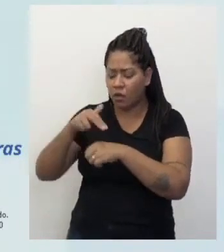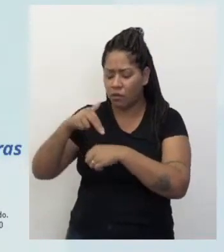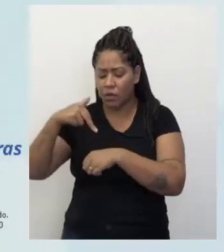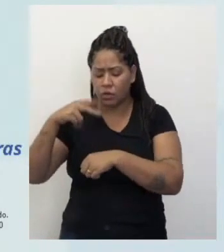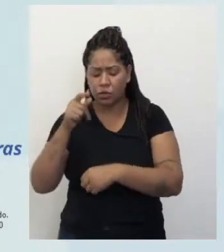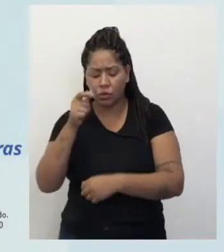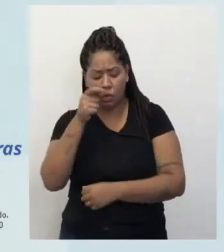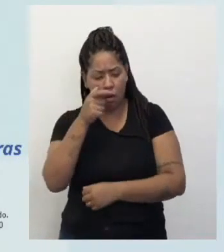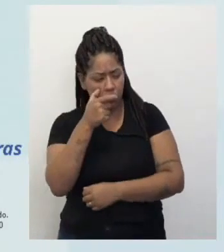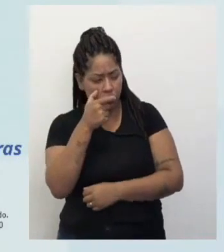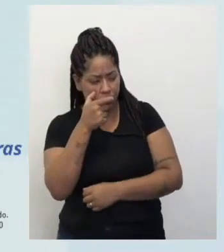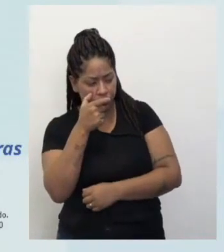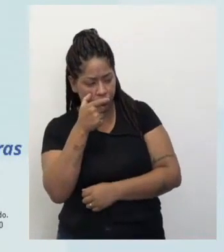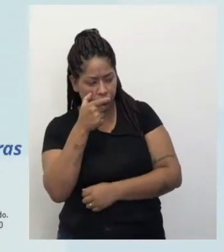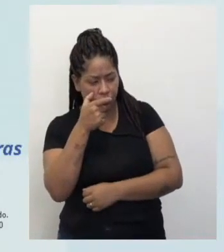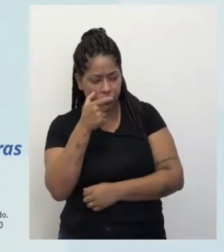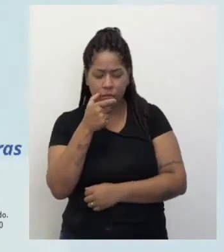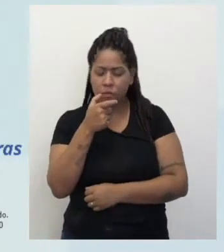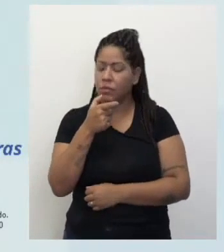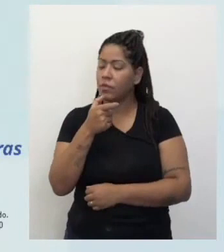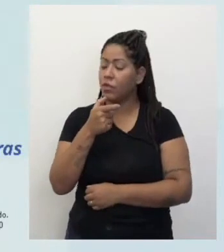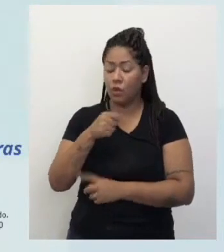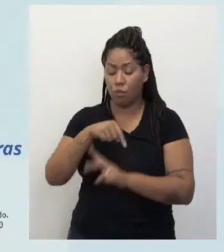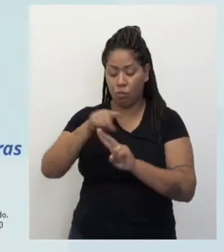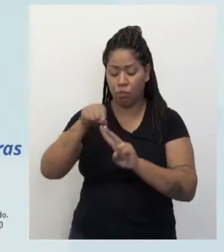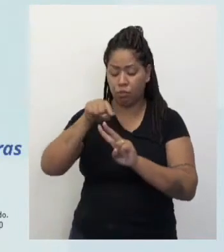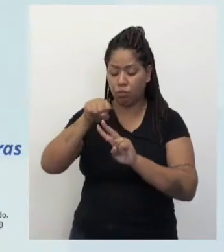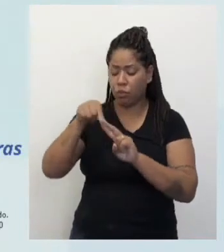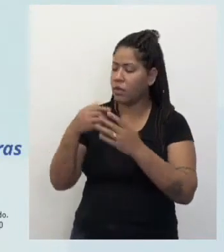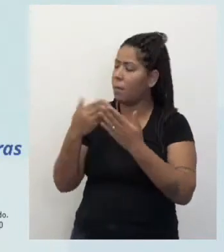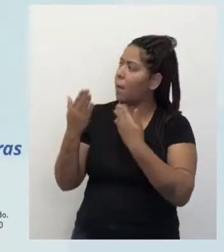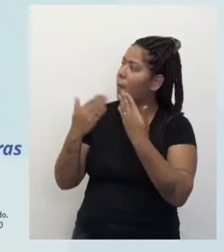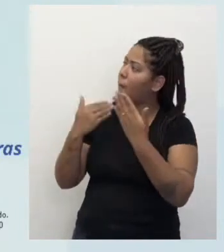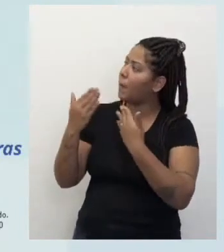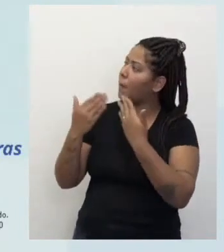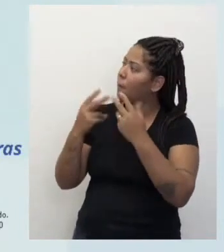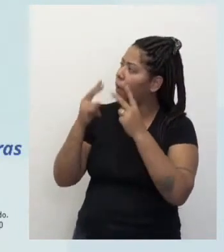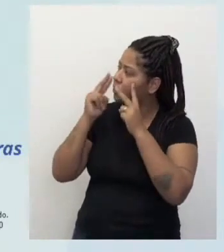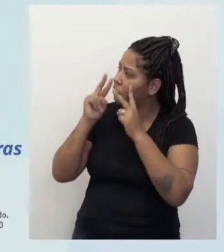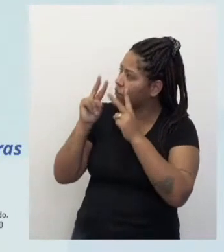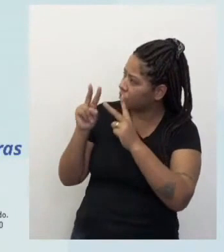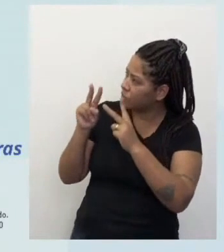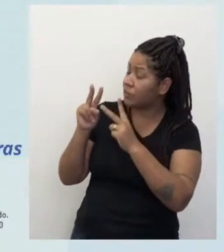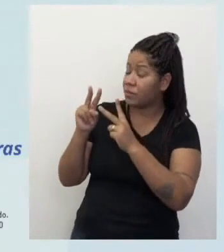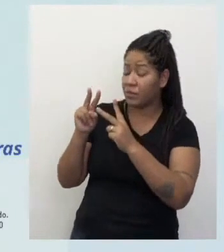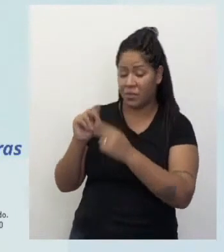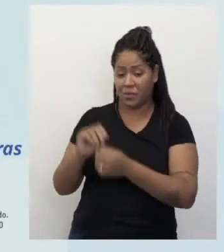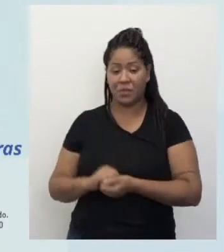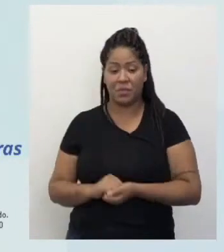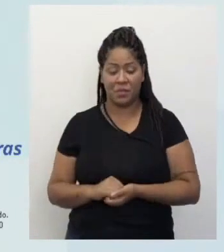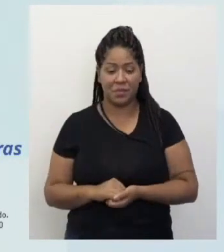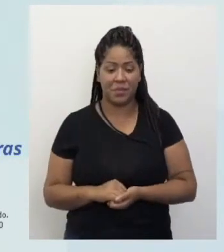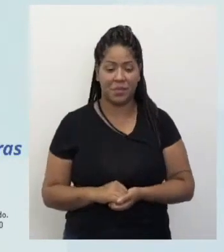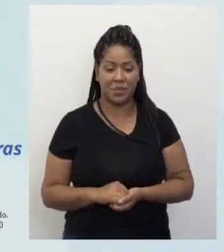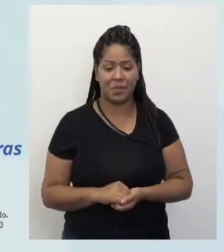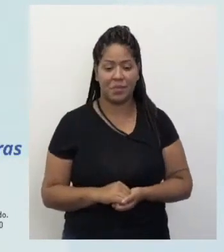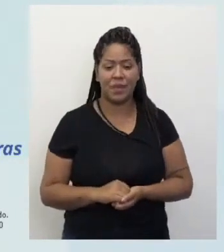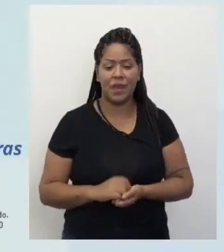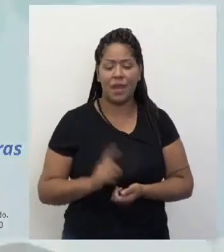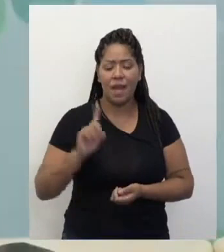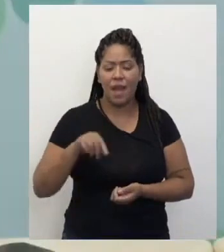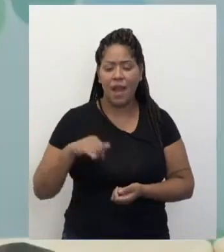né? E meio alijado, meio apartado, né? De quem era de fato, né? Pela ótica da época, importante